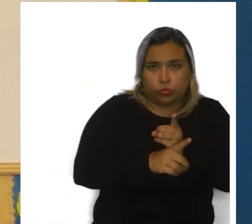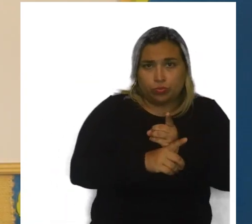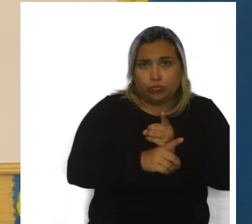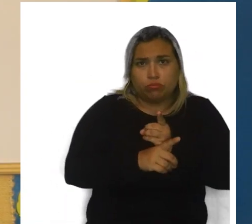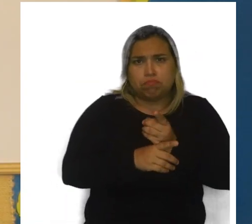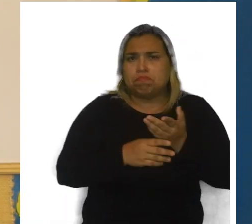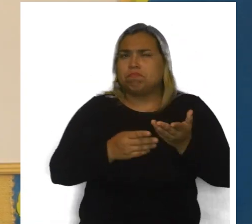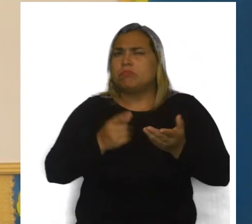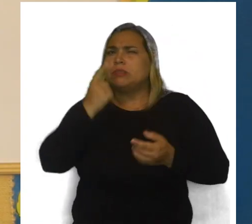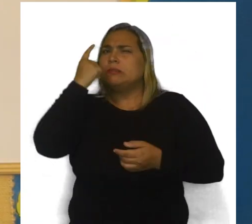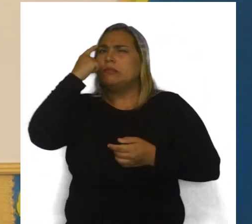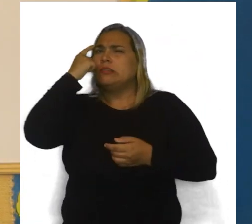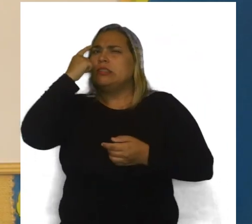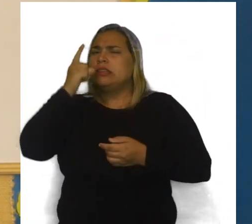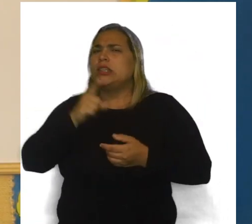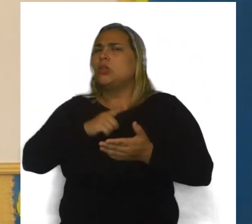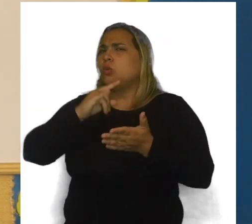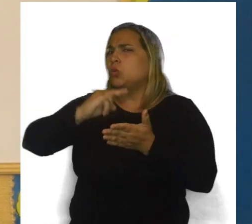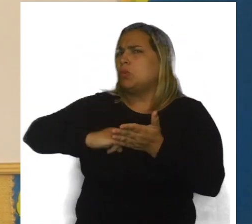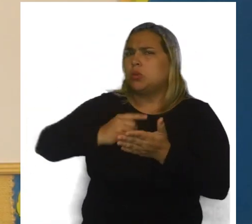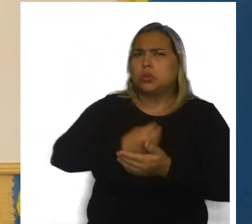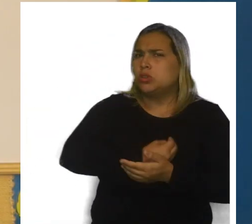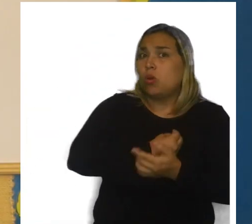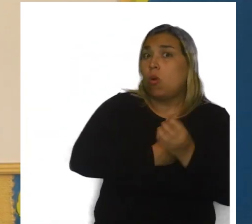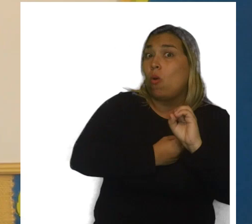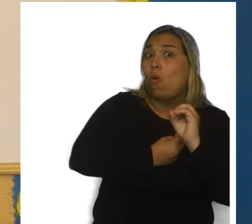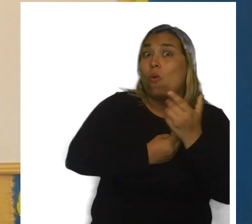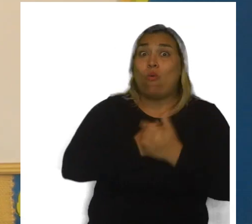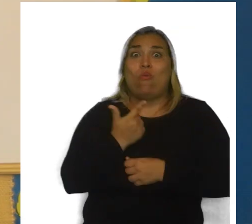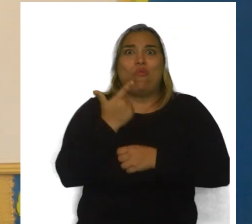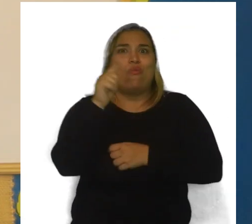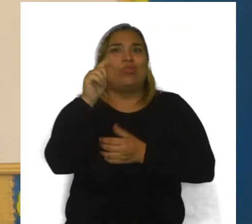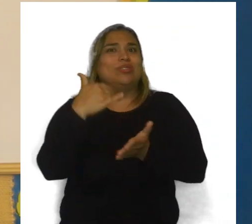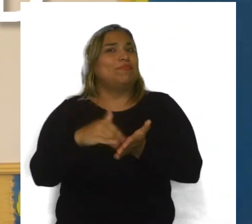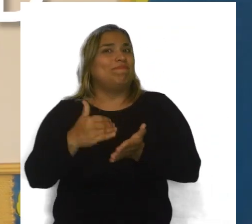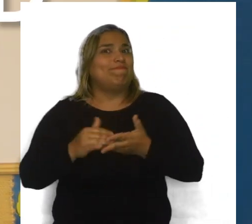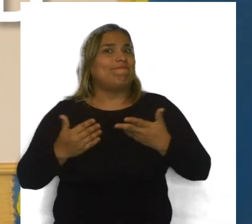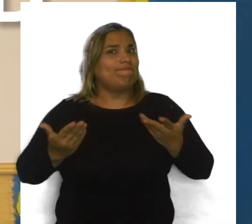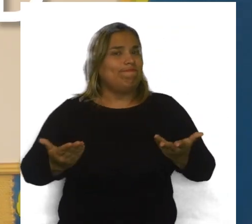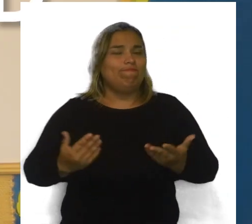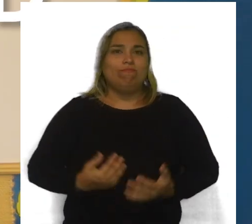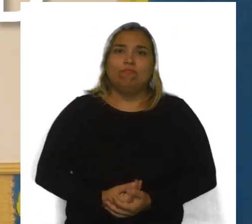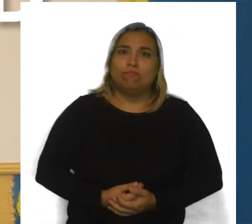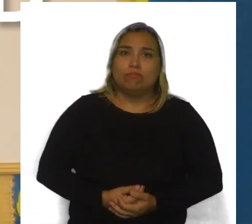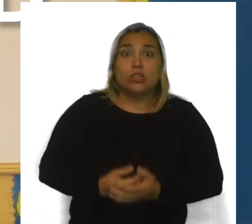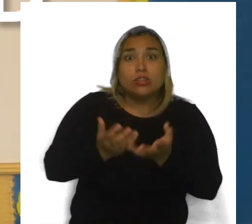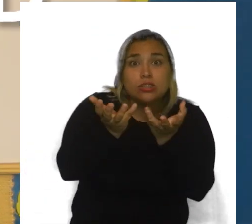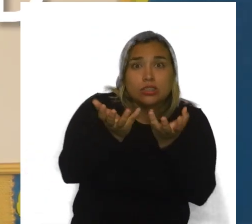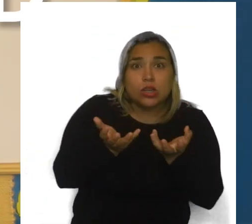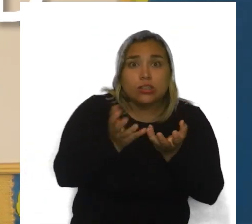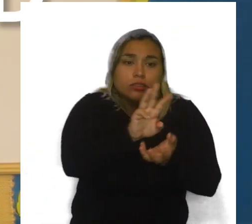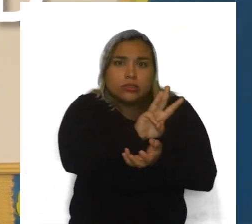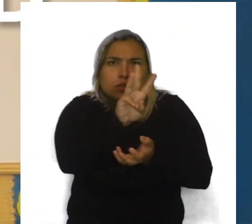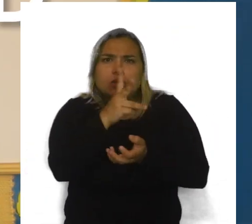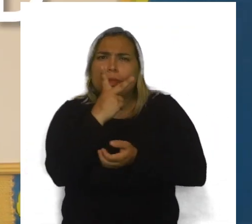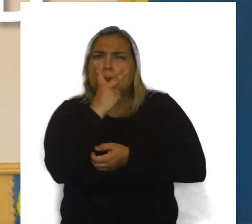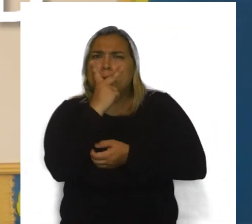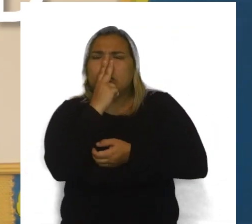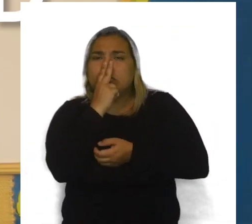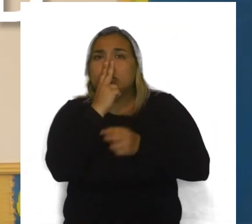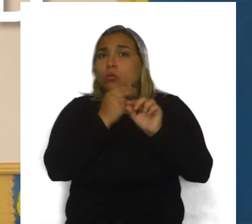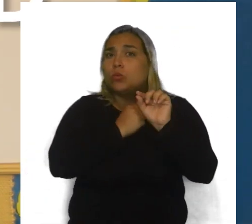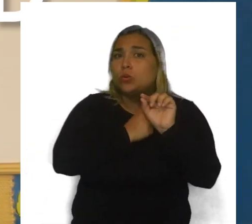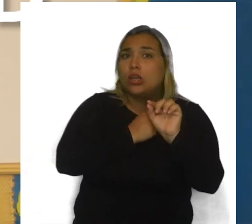Mas será que o documento não existe ou será que está no site de outra secretaria? Para encontrar sites semelhantes,